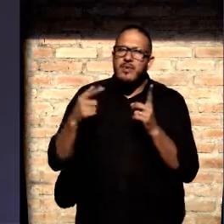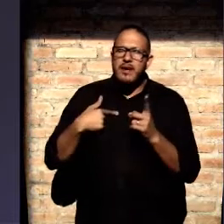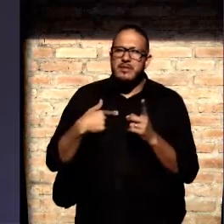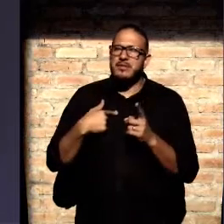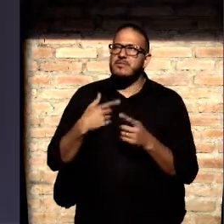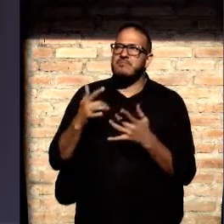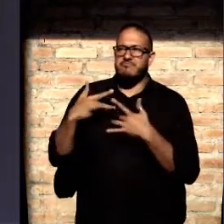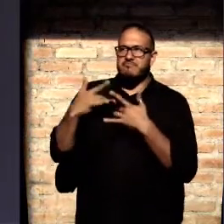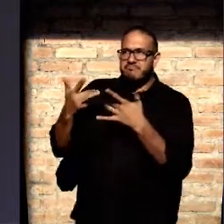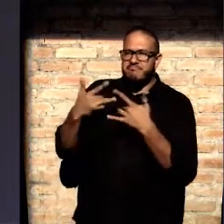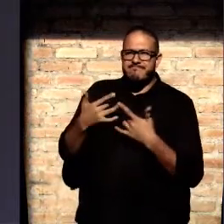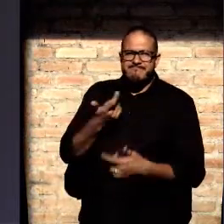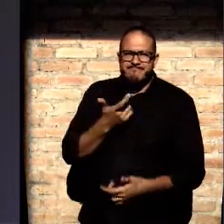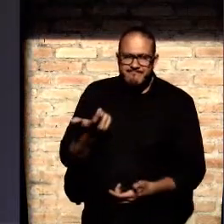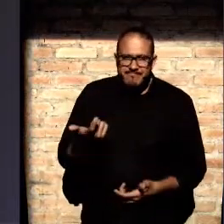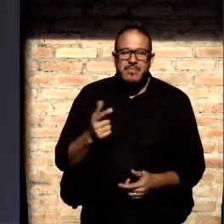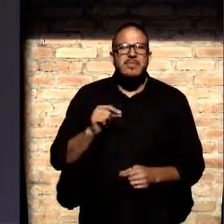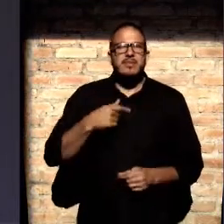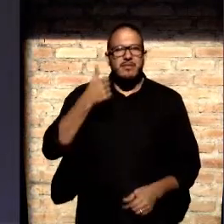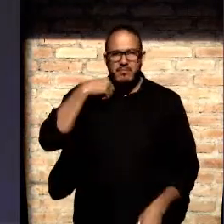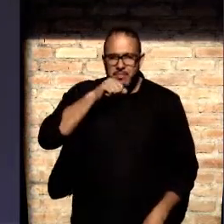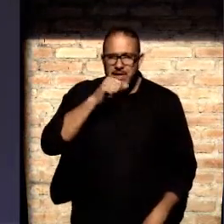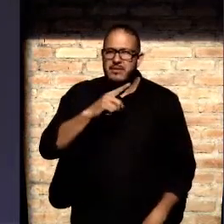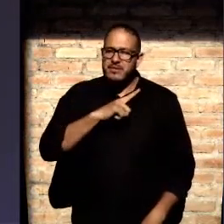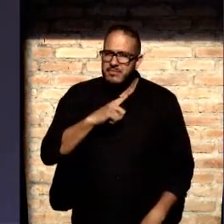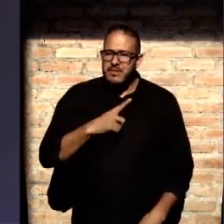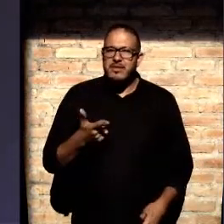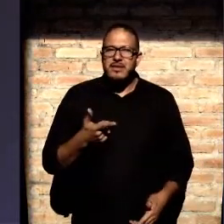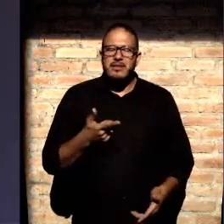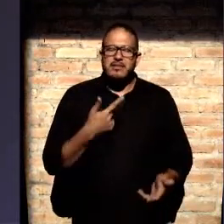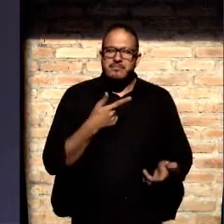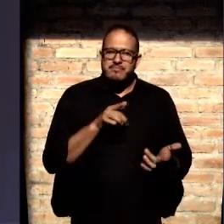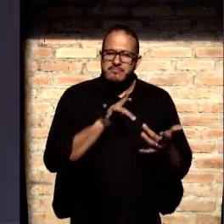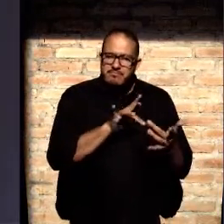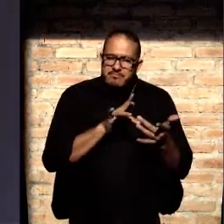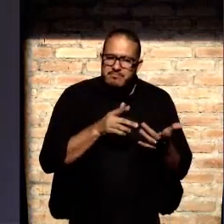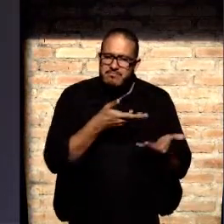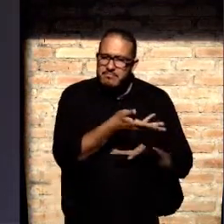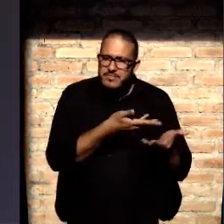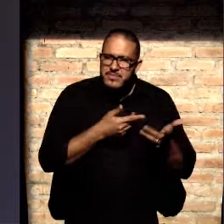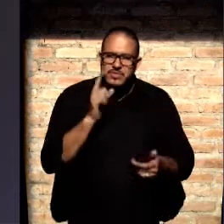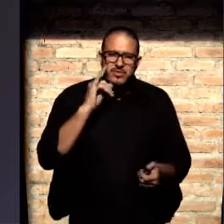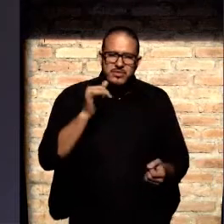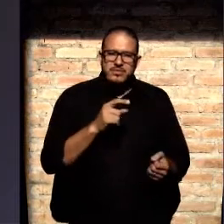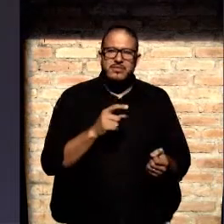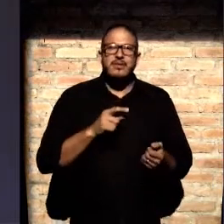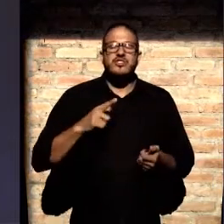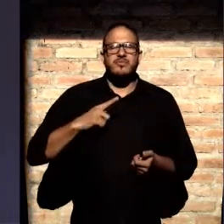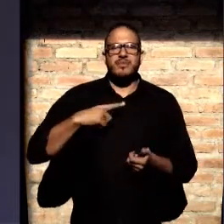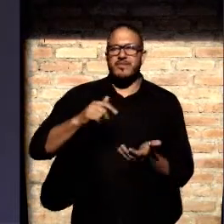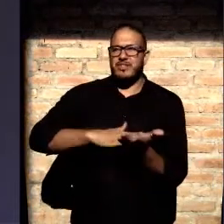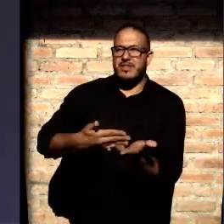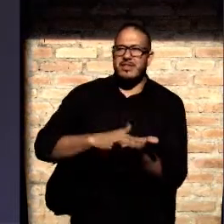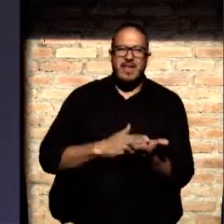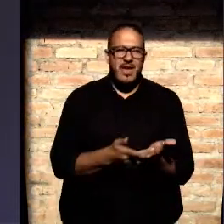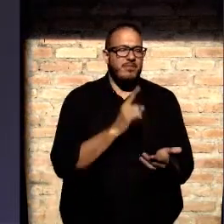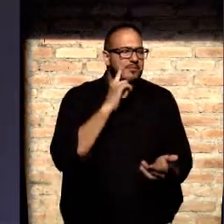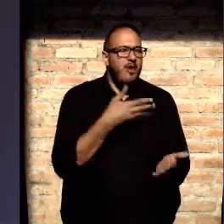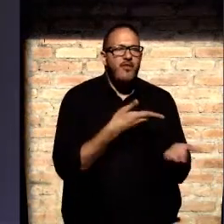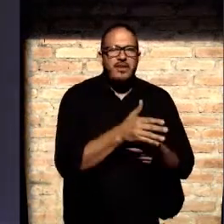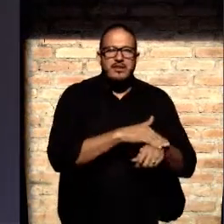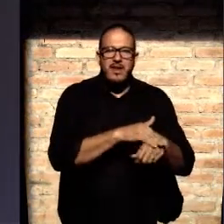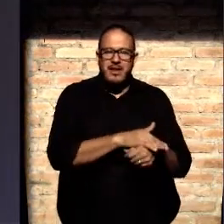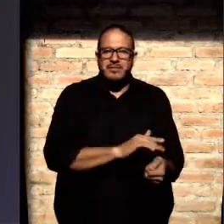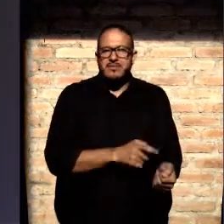generoso mães deveriam ter intérpretes para falar com os filhos em dias de estresse pois essa moça encantadora tem um sorriso tão